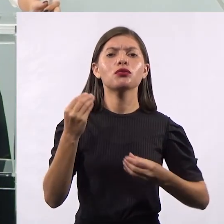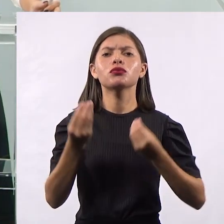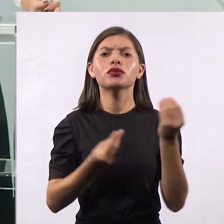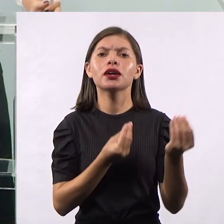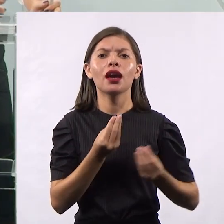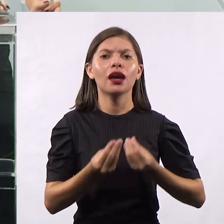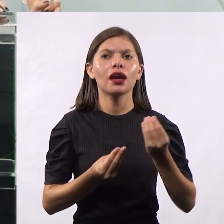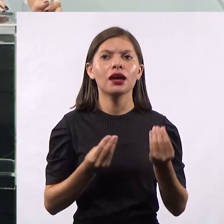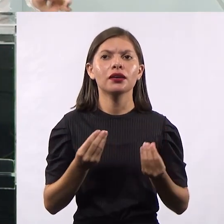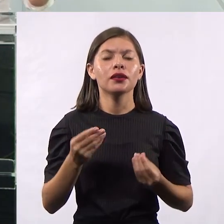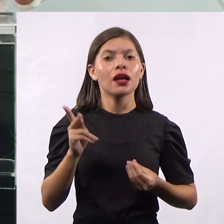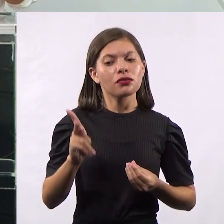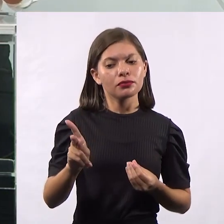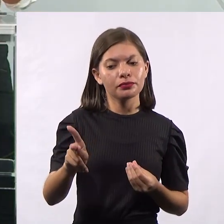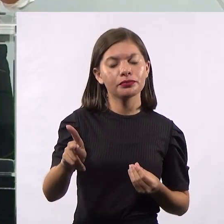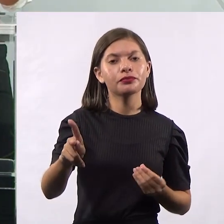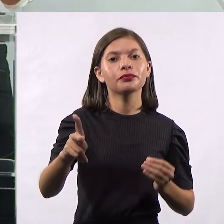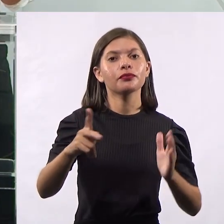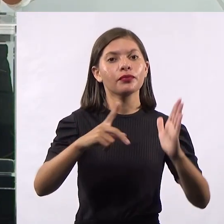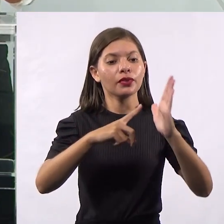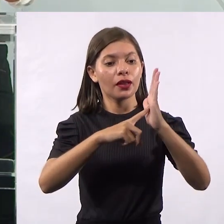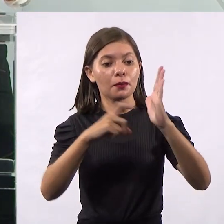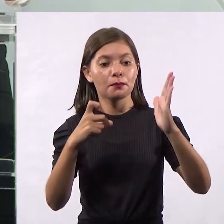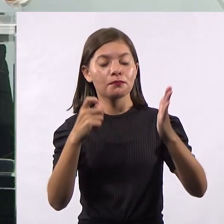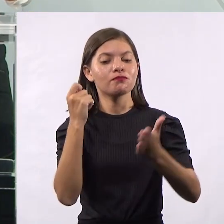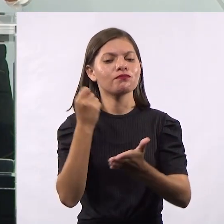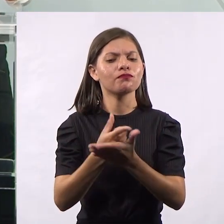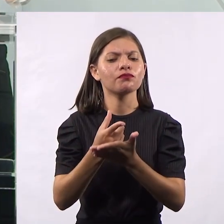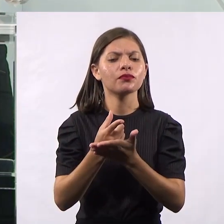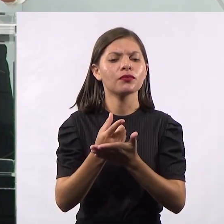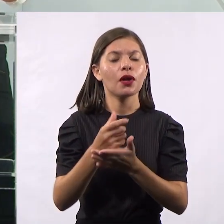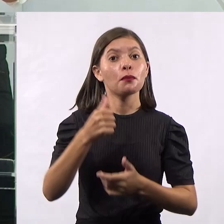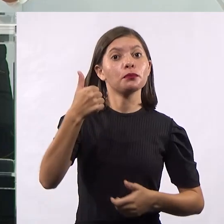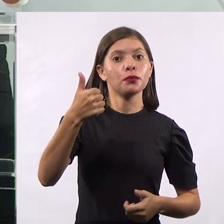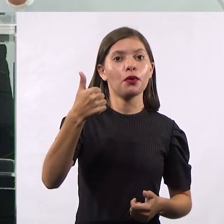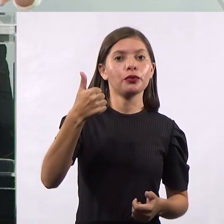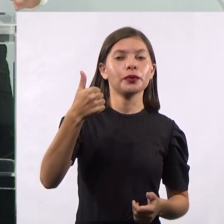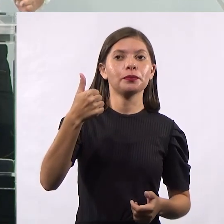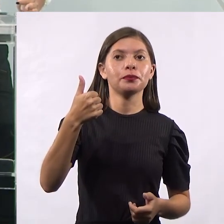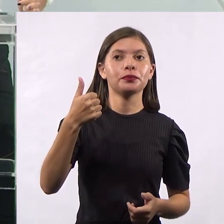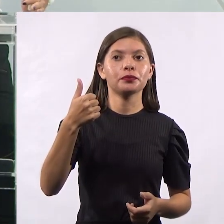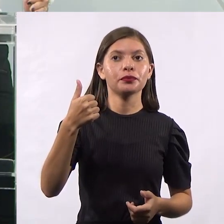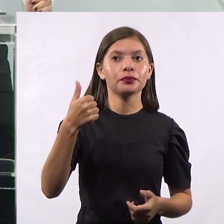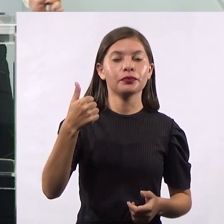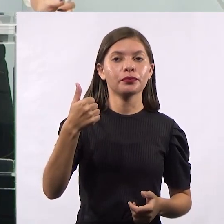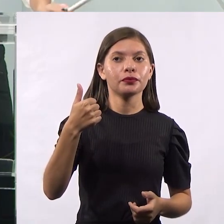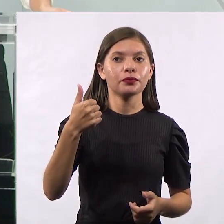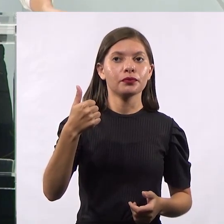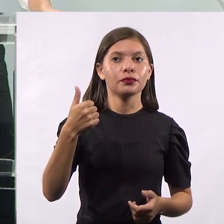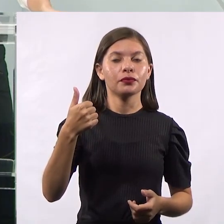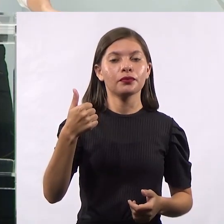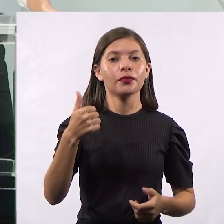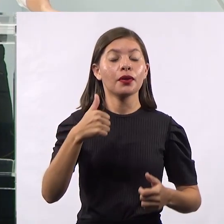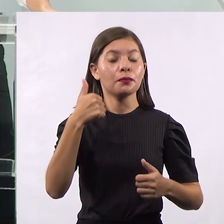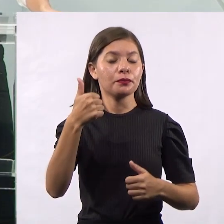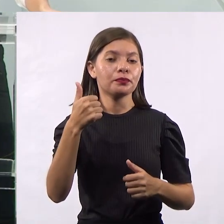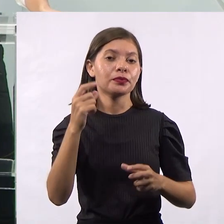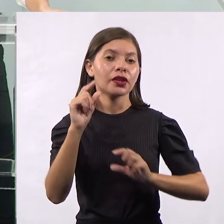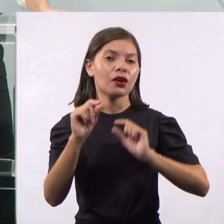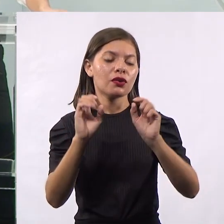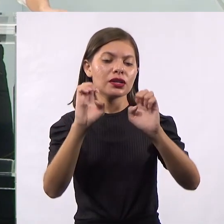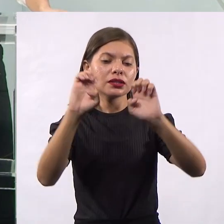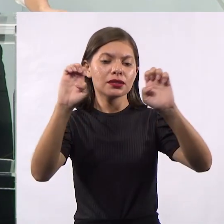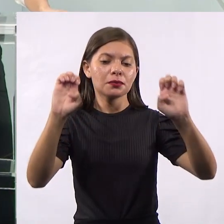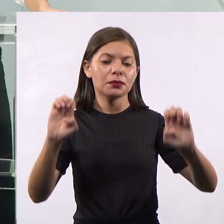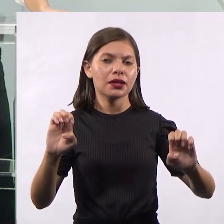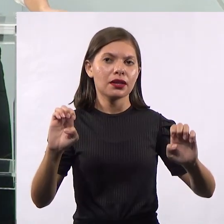O que é um serviço adequado? Ele é regular, a tarifa tem que ser módica, tem que ser prestado com cortesia. Então,